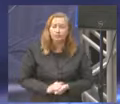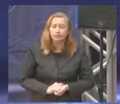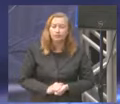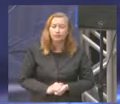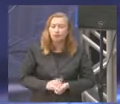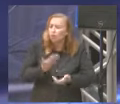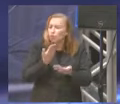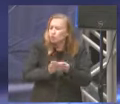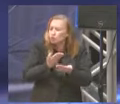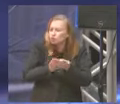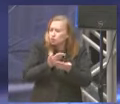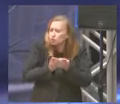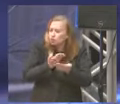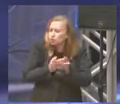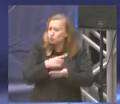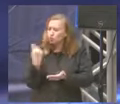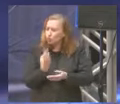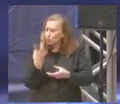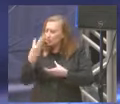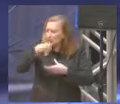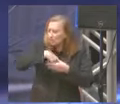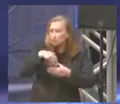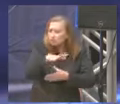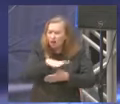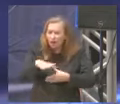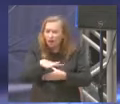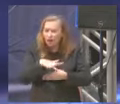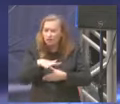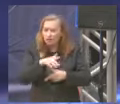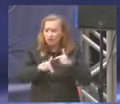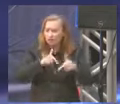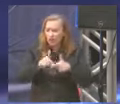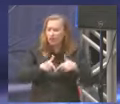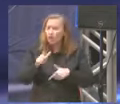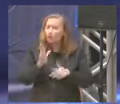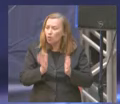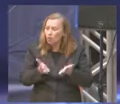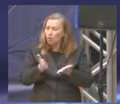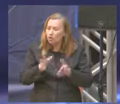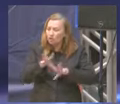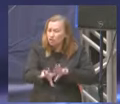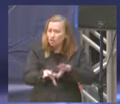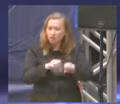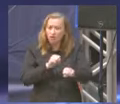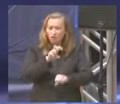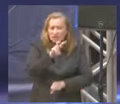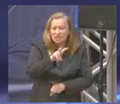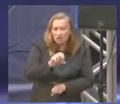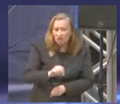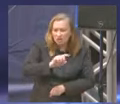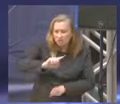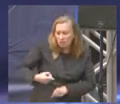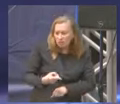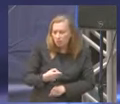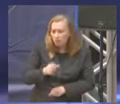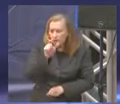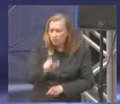os estudos nossos dentro do setor, hoje a gente forma mais ou menos 50 mil pessoas por ano